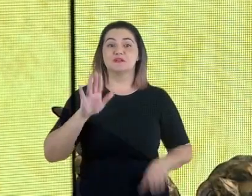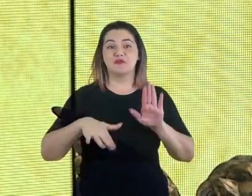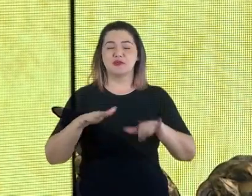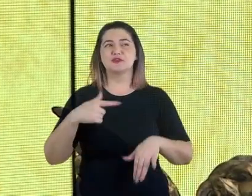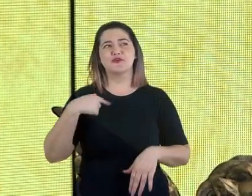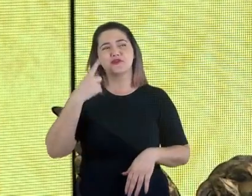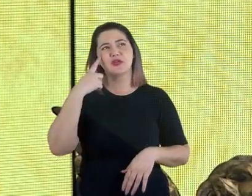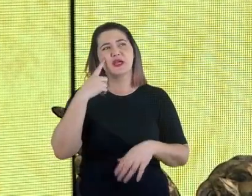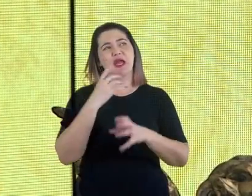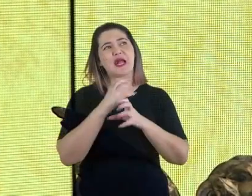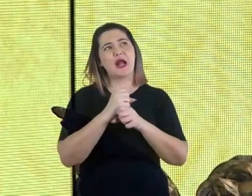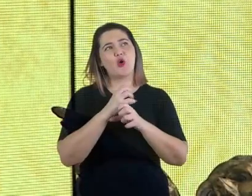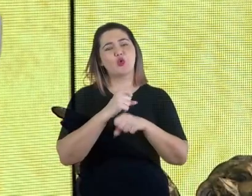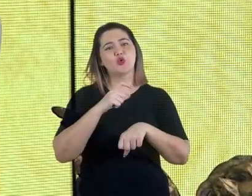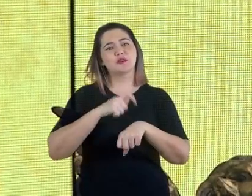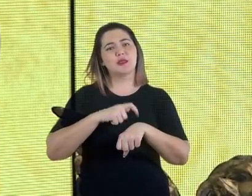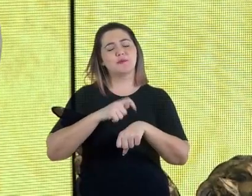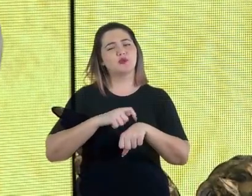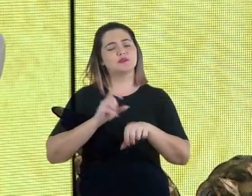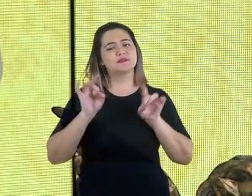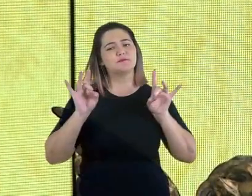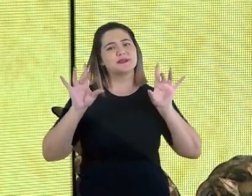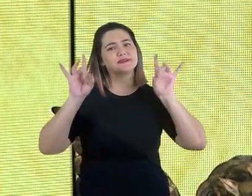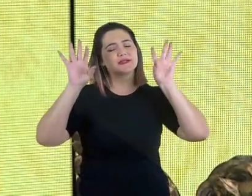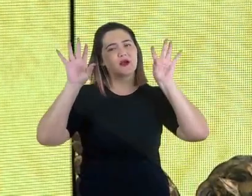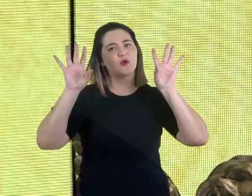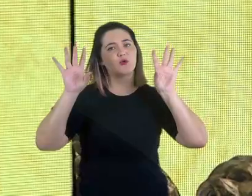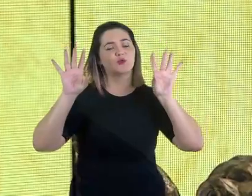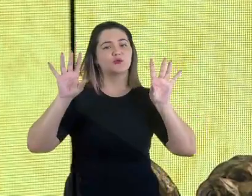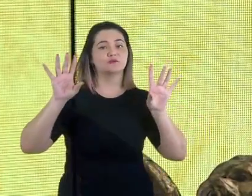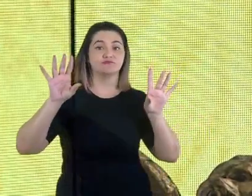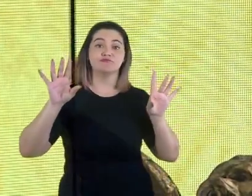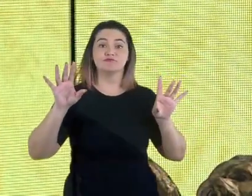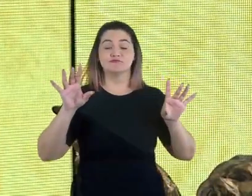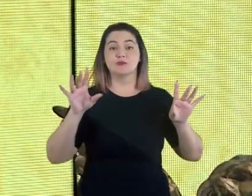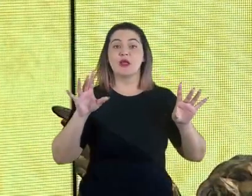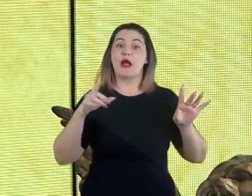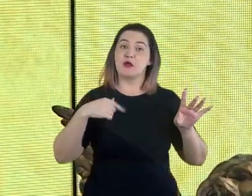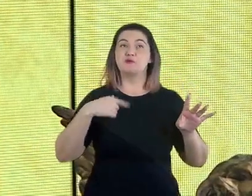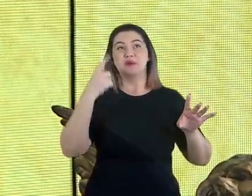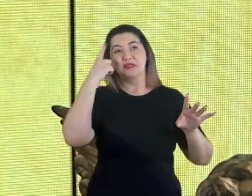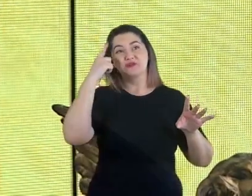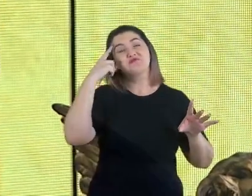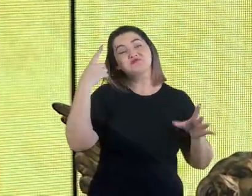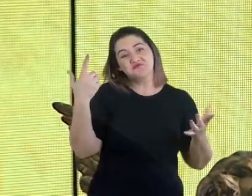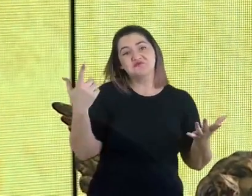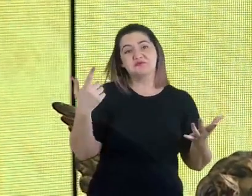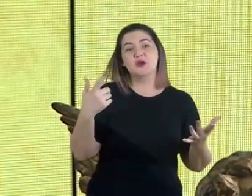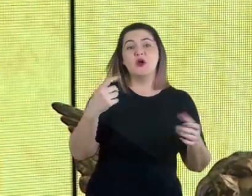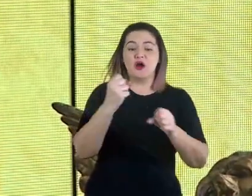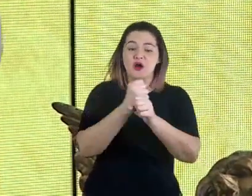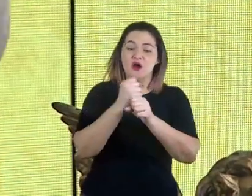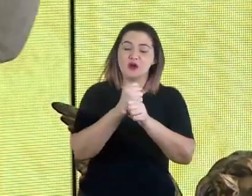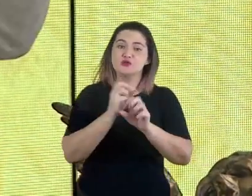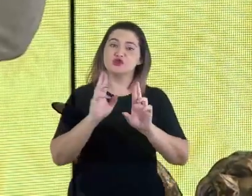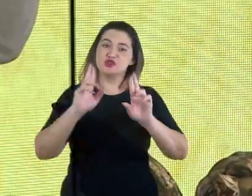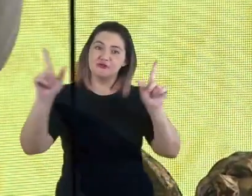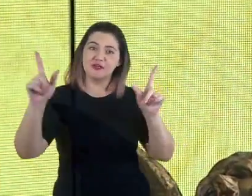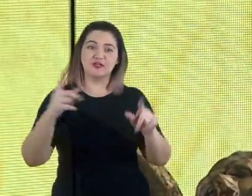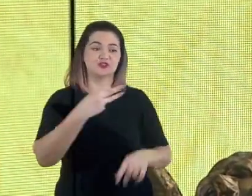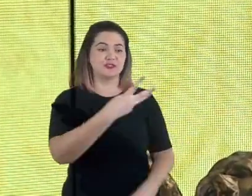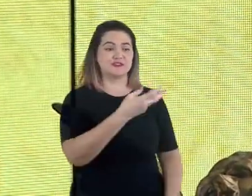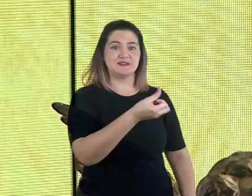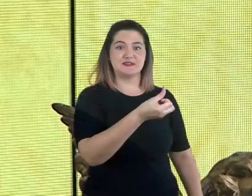tempo especial, o que, em tese, justificaria provisoriamente este ano diferente de